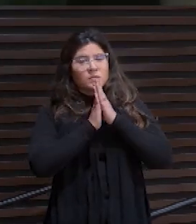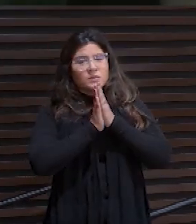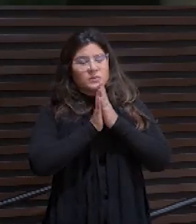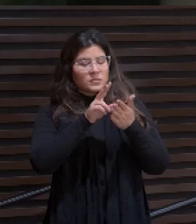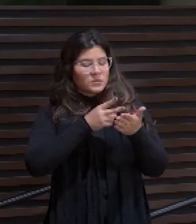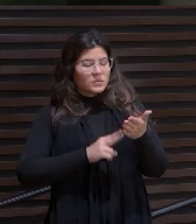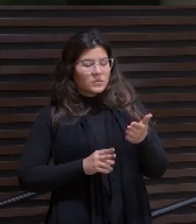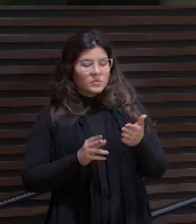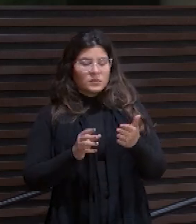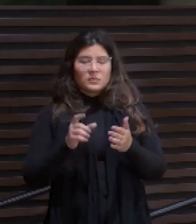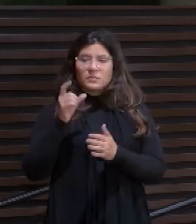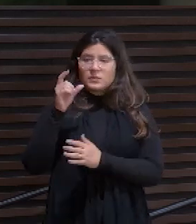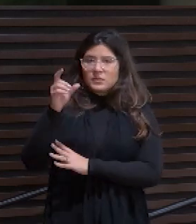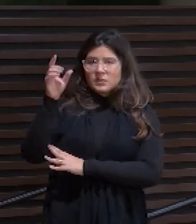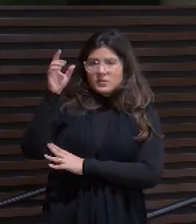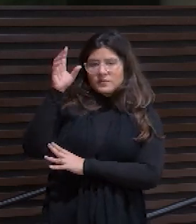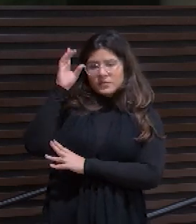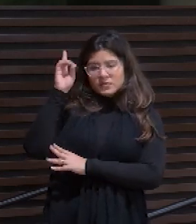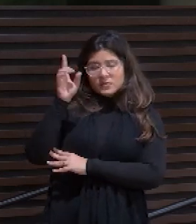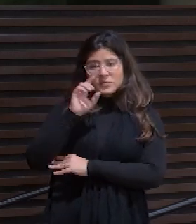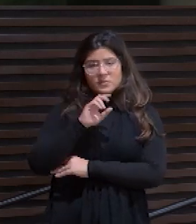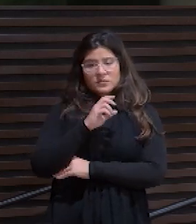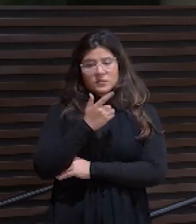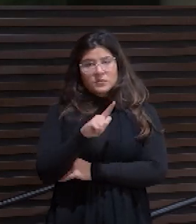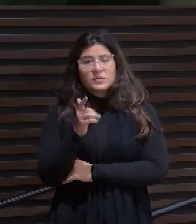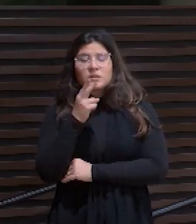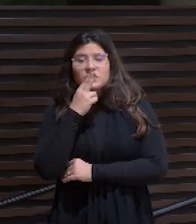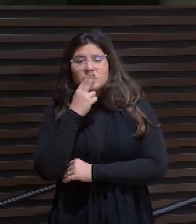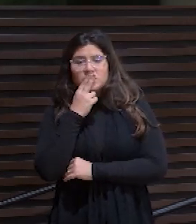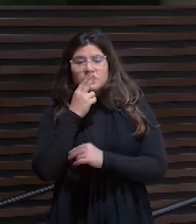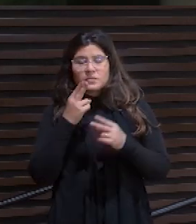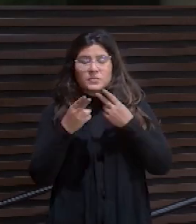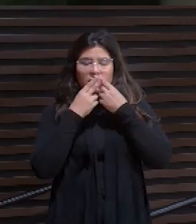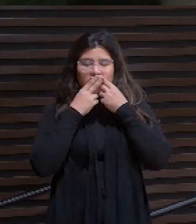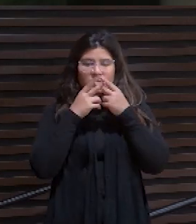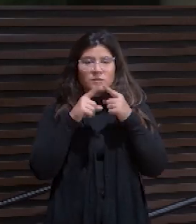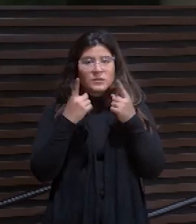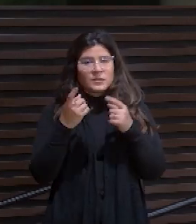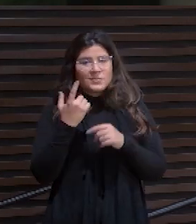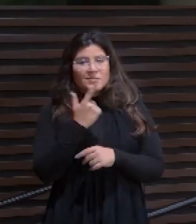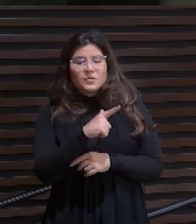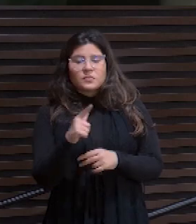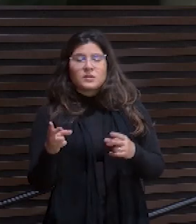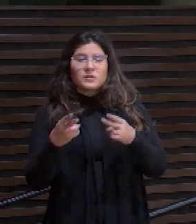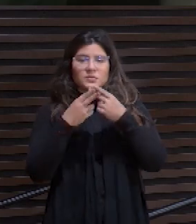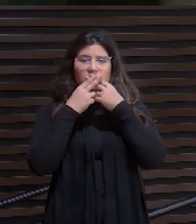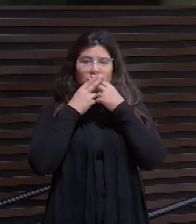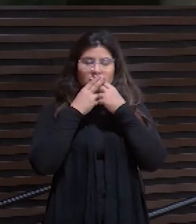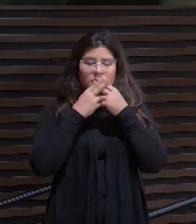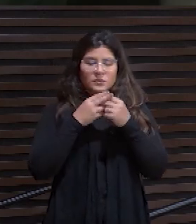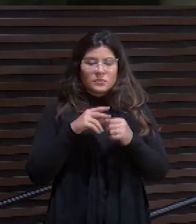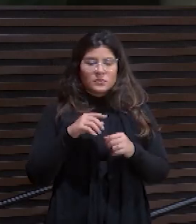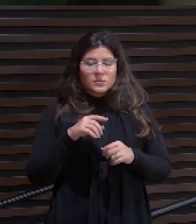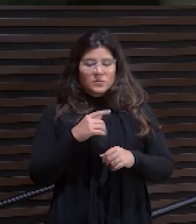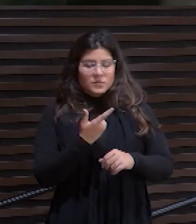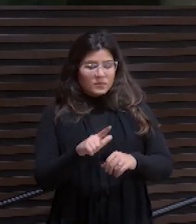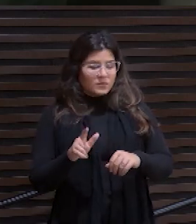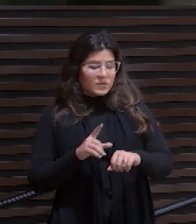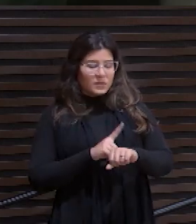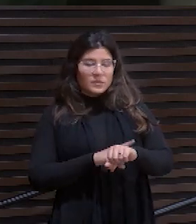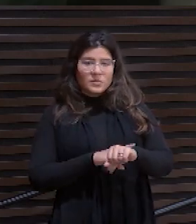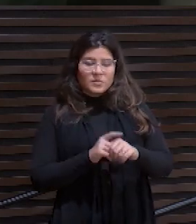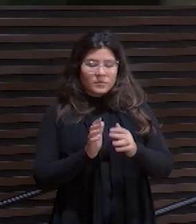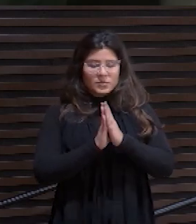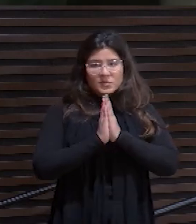da palavra sem jejum, mas não existe jejum sem tempo de oração e palavra. Se você faz jejum sem tempo de oração e palavra, você está